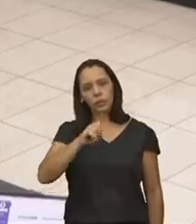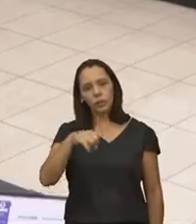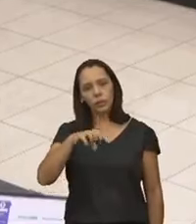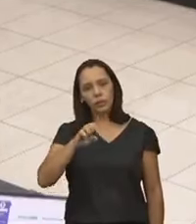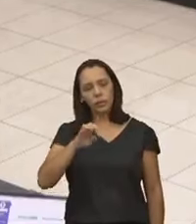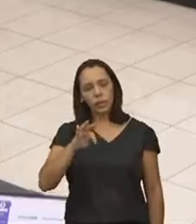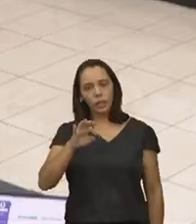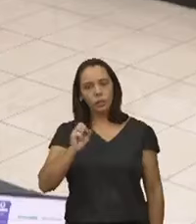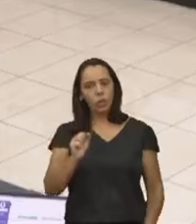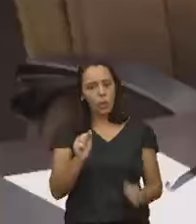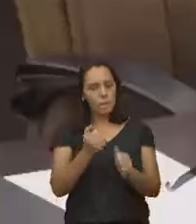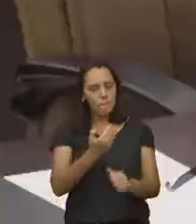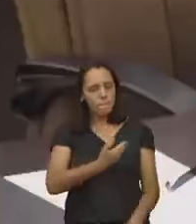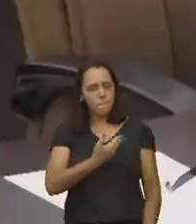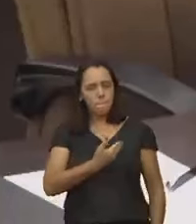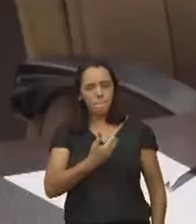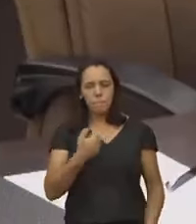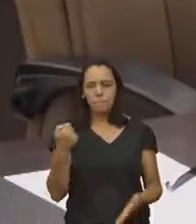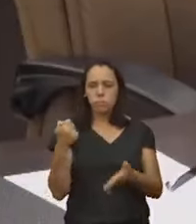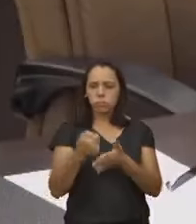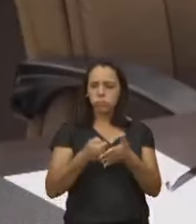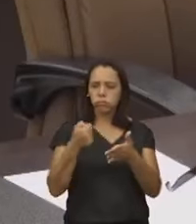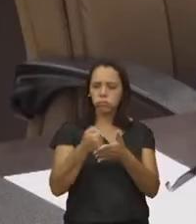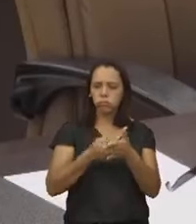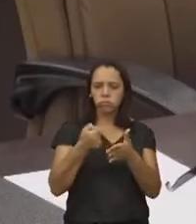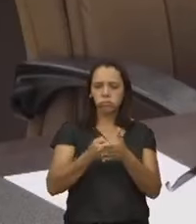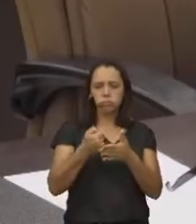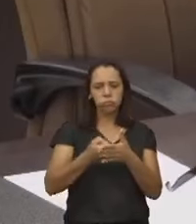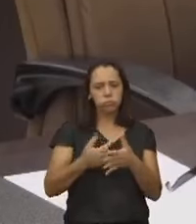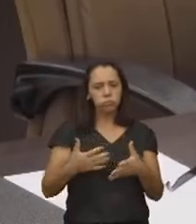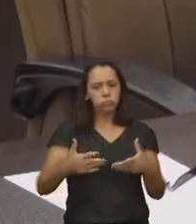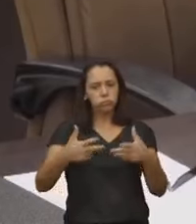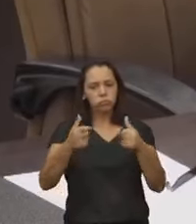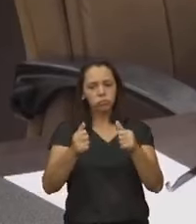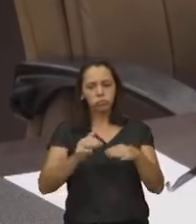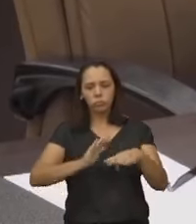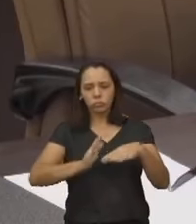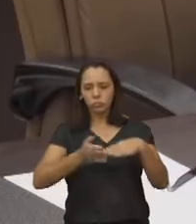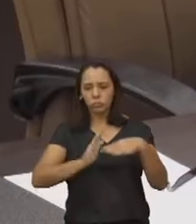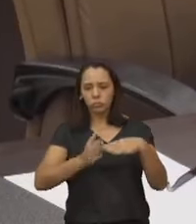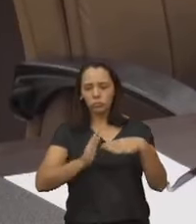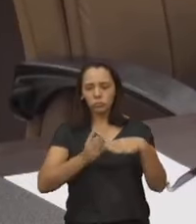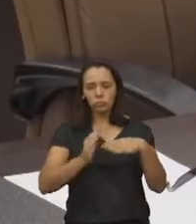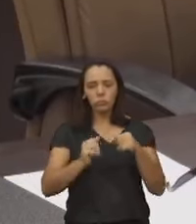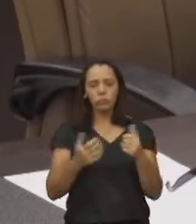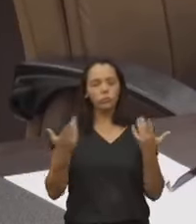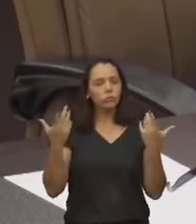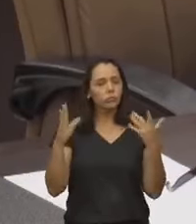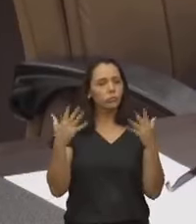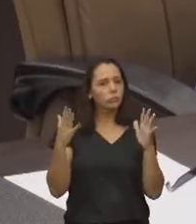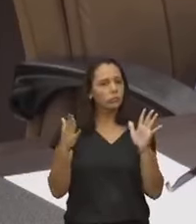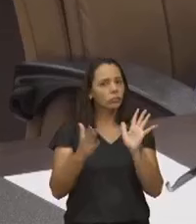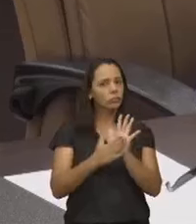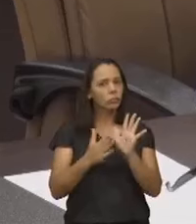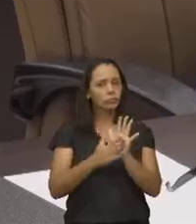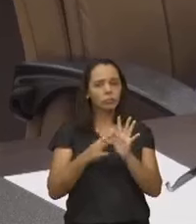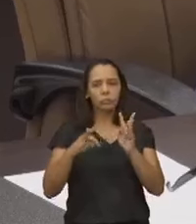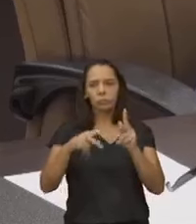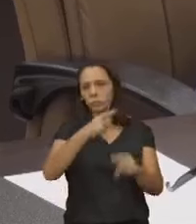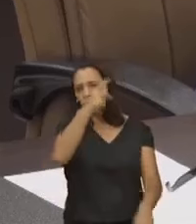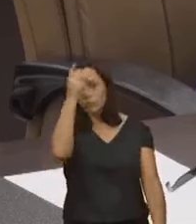luta, né, que faz uma luta excelente no Veranejal, Irajá, naquela região. Parabenizar todos os integrantes da